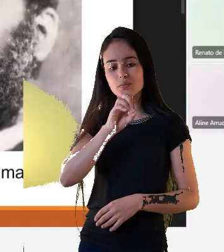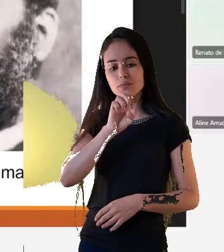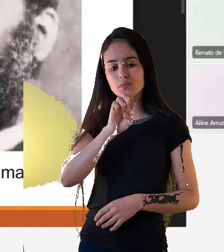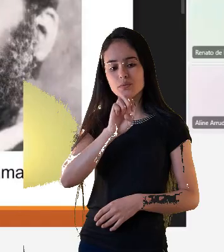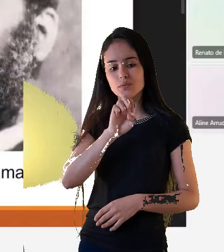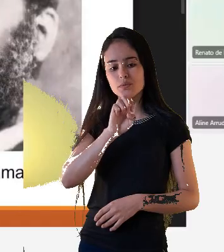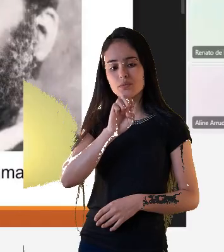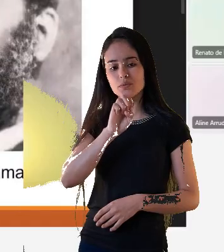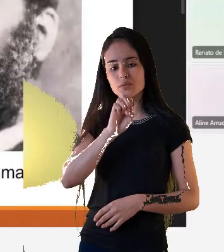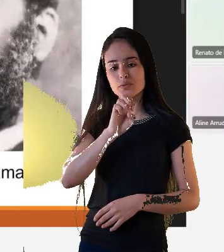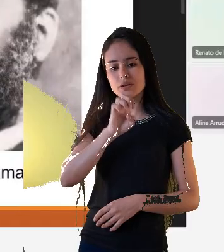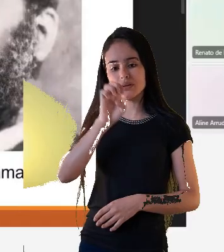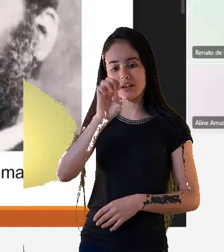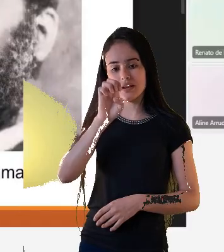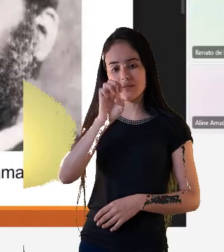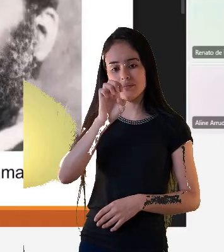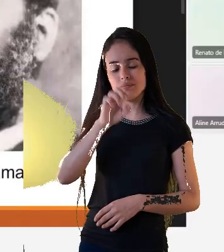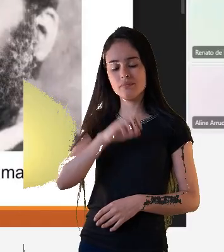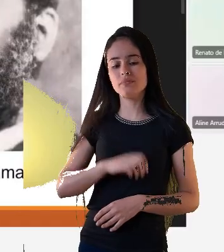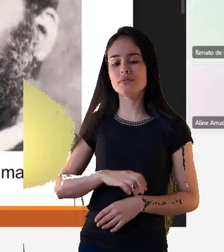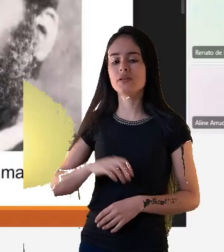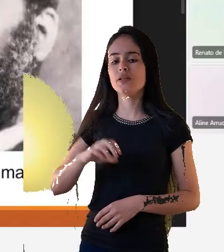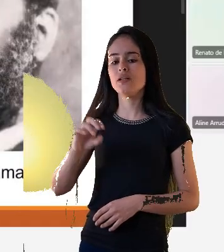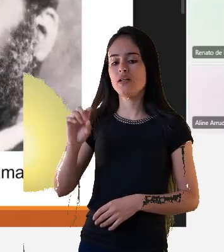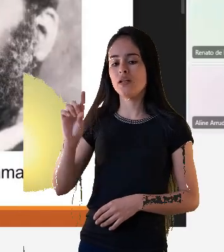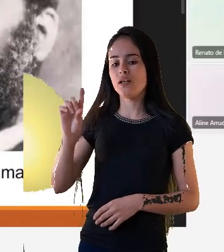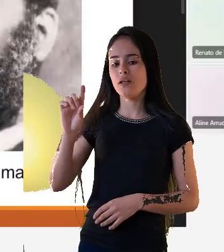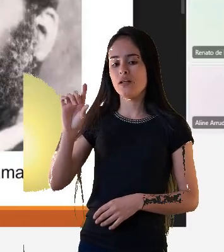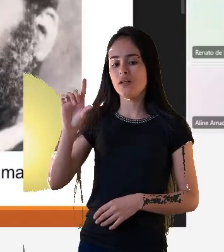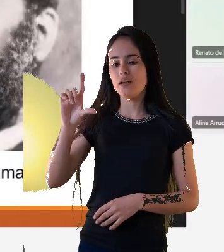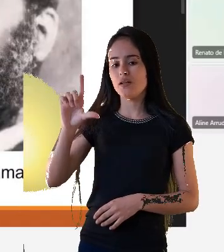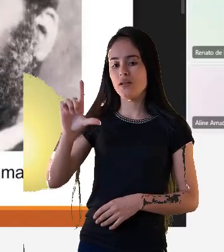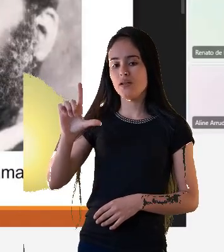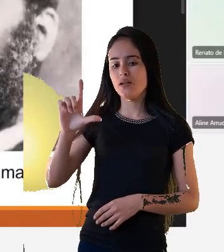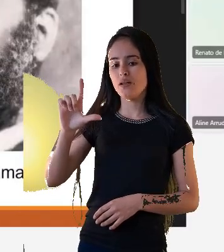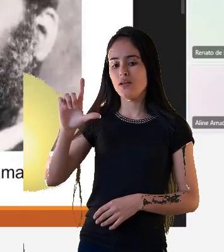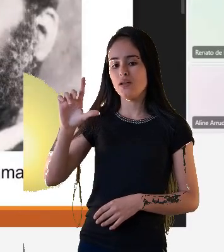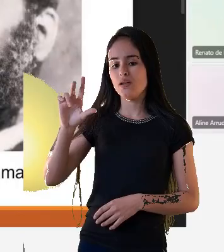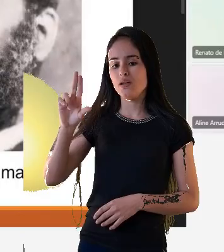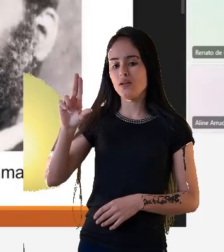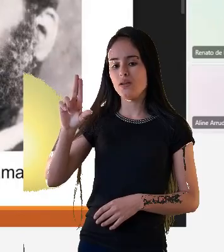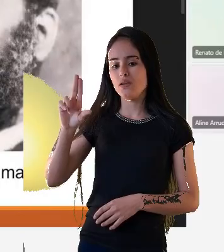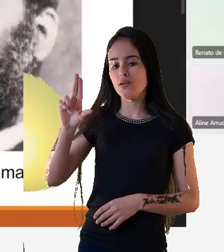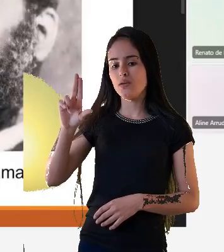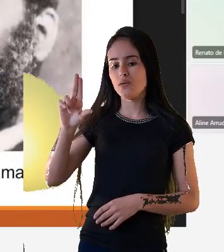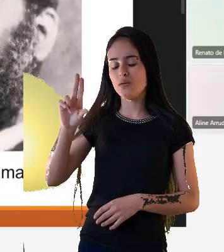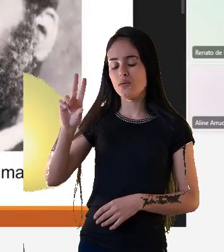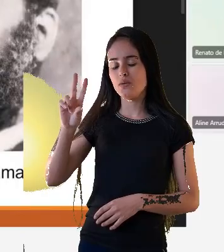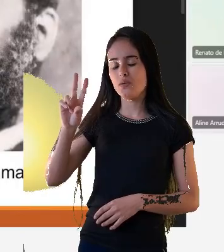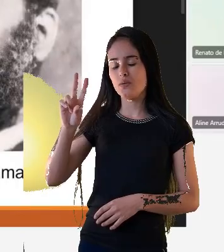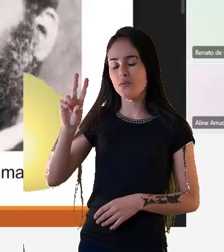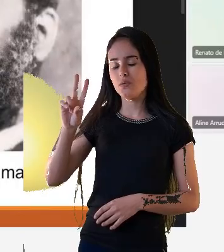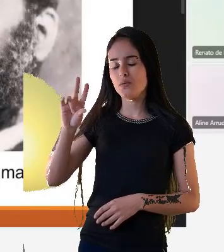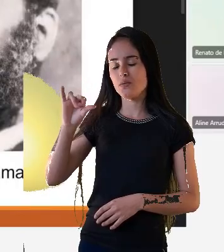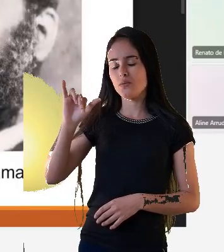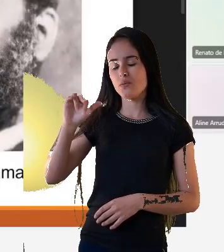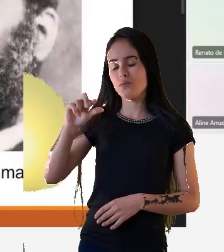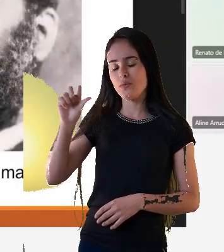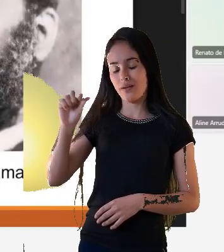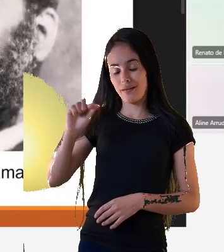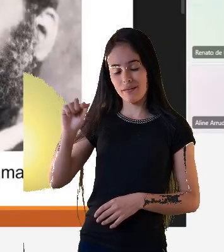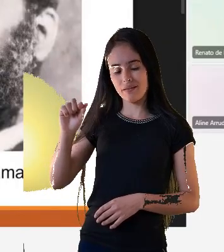já tinha falado dele, o José Carlos do Patrocínio e o Luiz Gama. O Luiz Gama era filho da Luísa Maim,